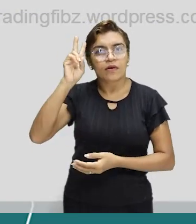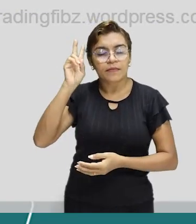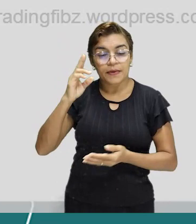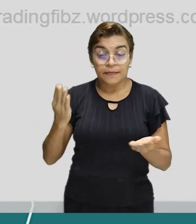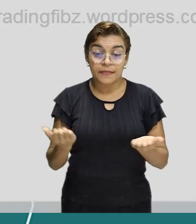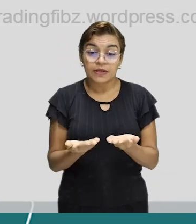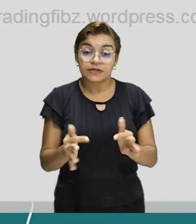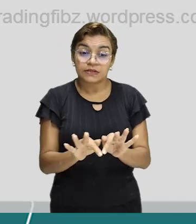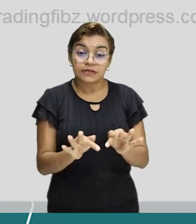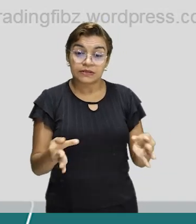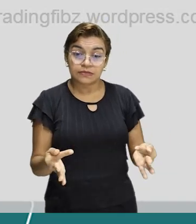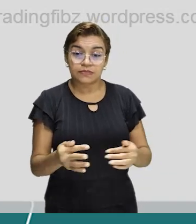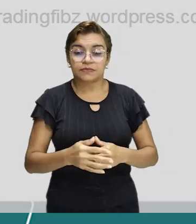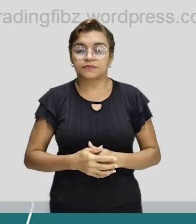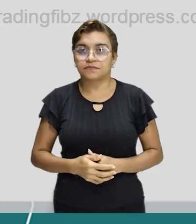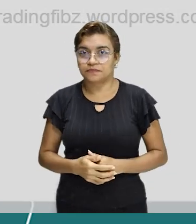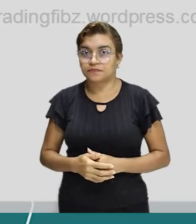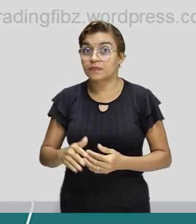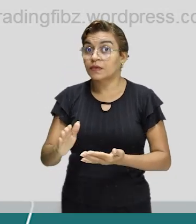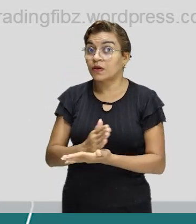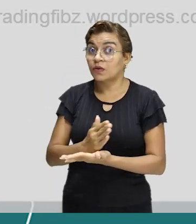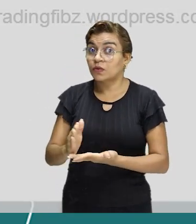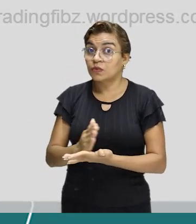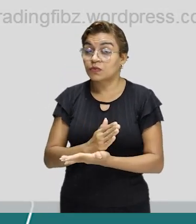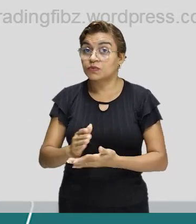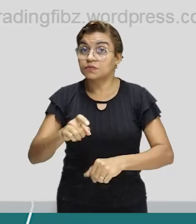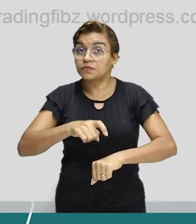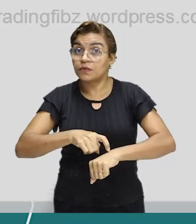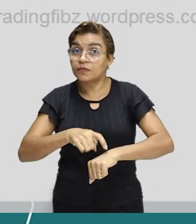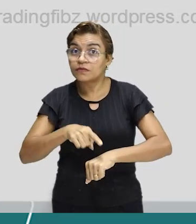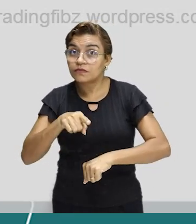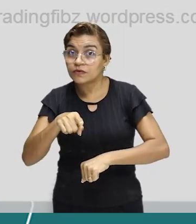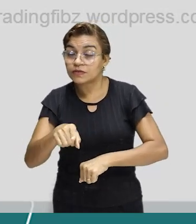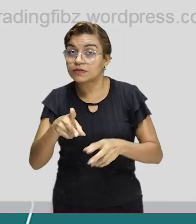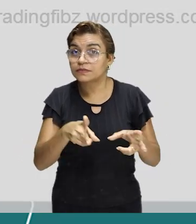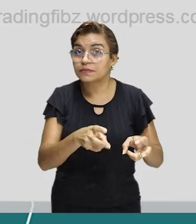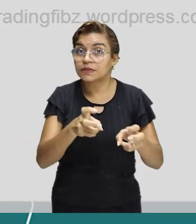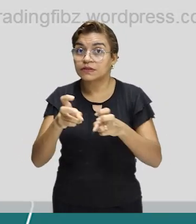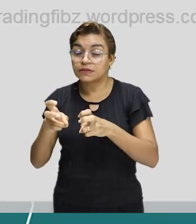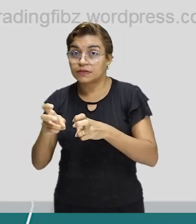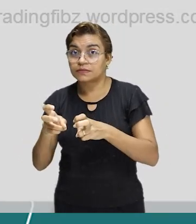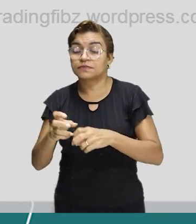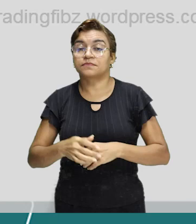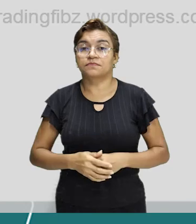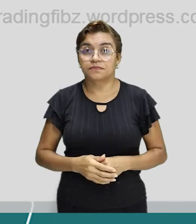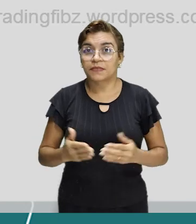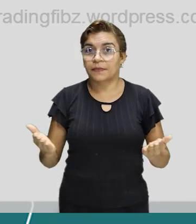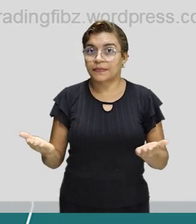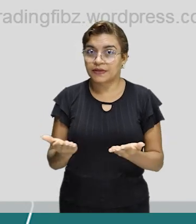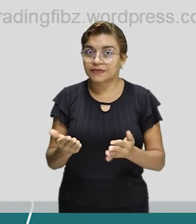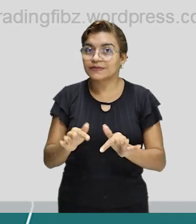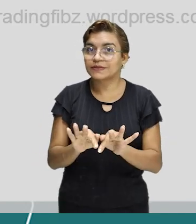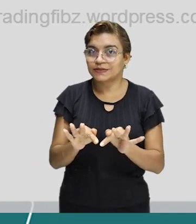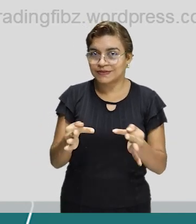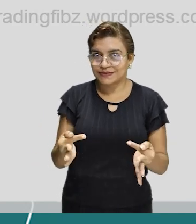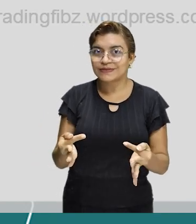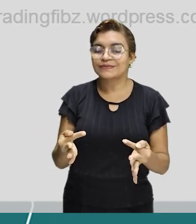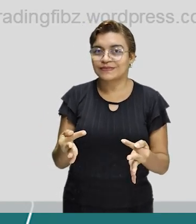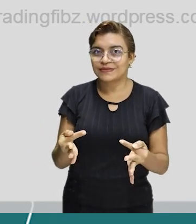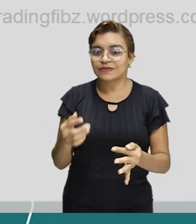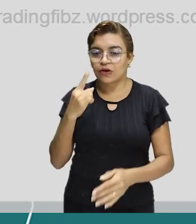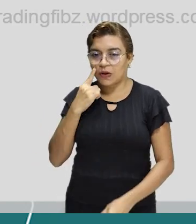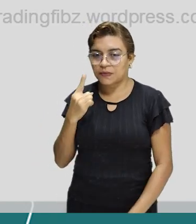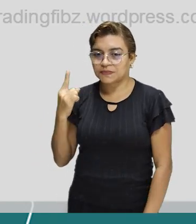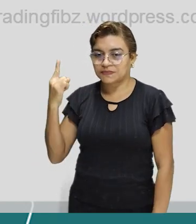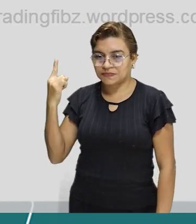simples? Simple present, em alguns casos vocês vão encontrar present simple, é a mesma coisa, é o presente simples, é só